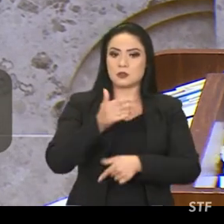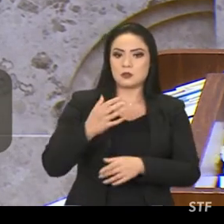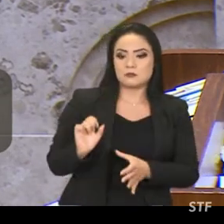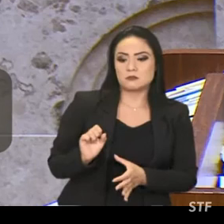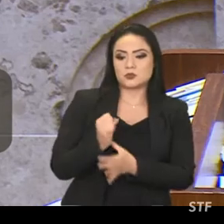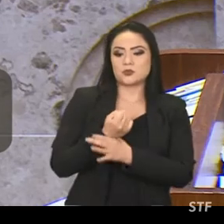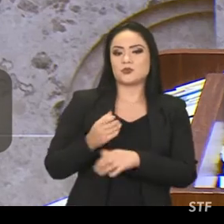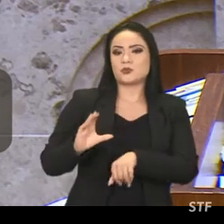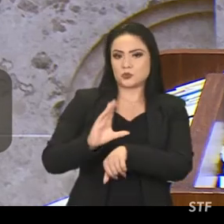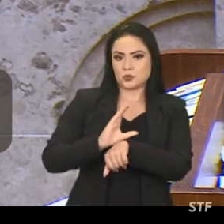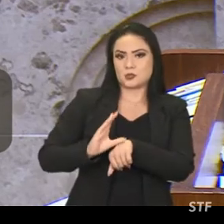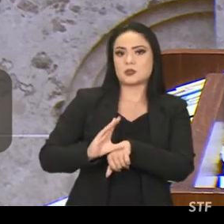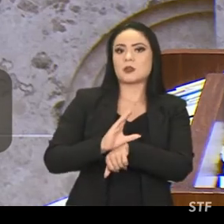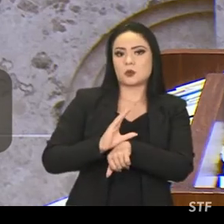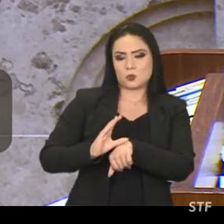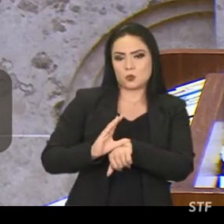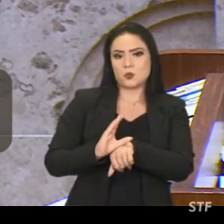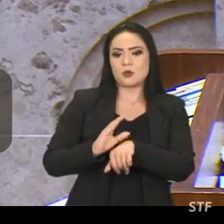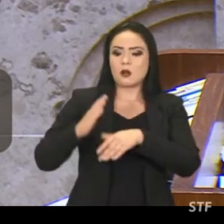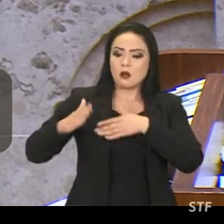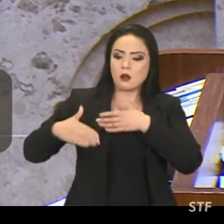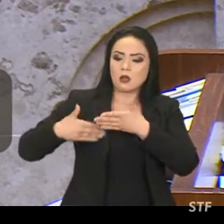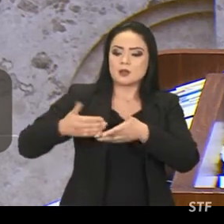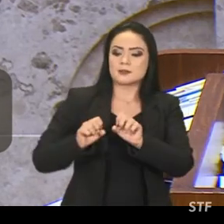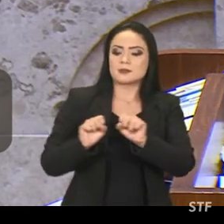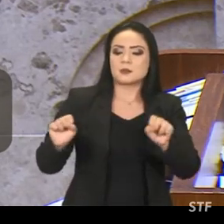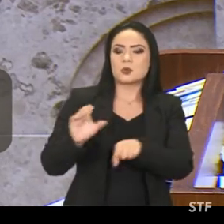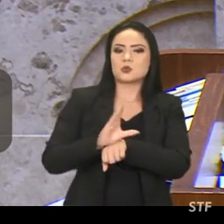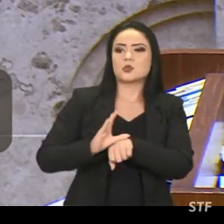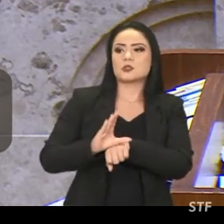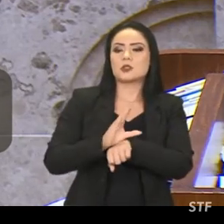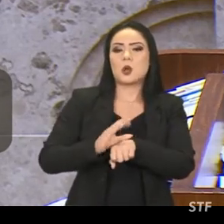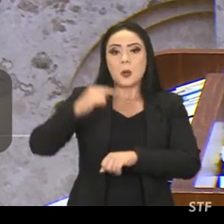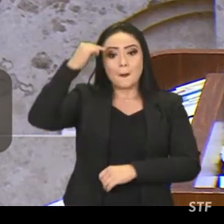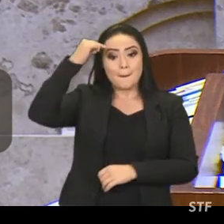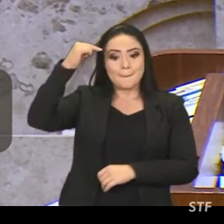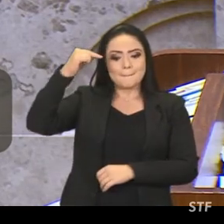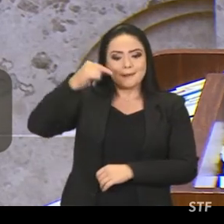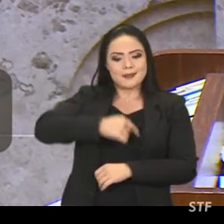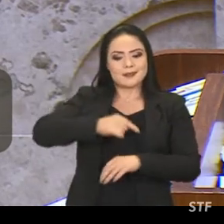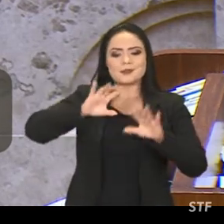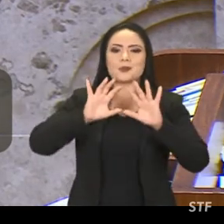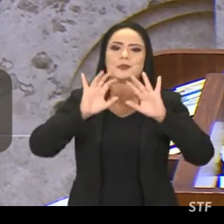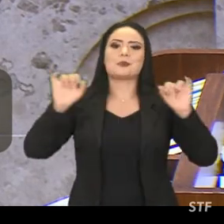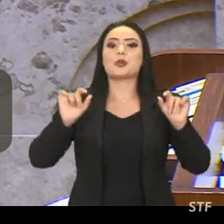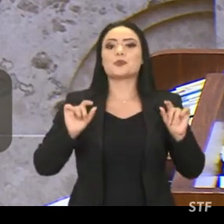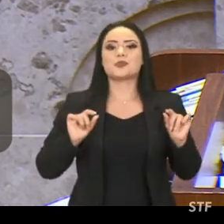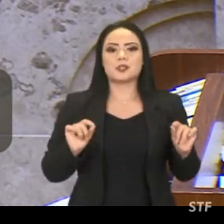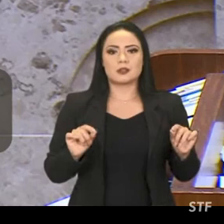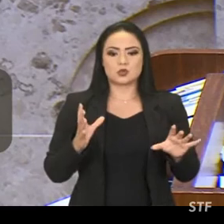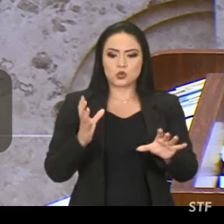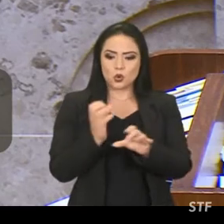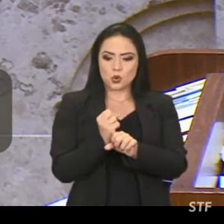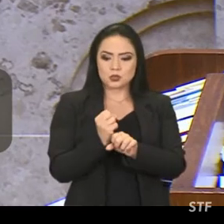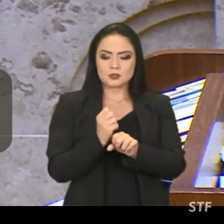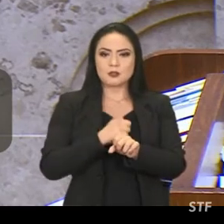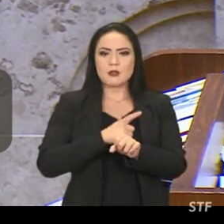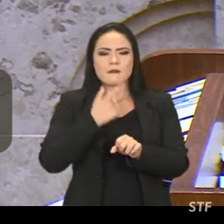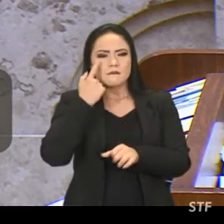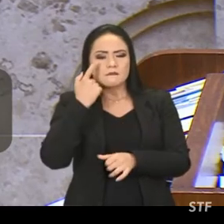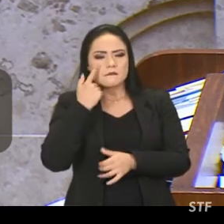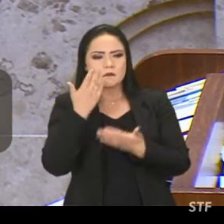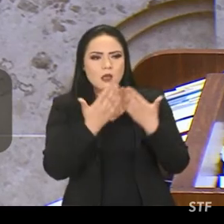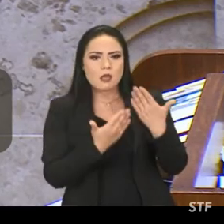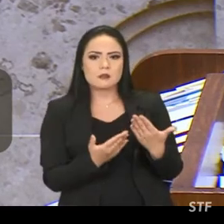E decorre do sistema constitucional uma obrigação do Tribunal de Contas de conferir